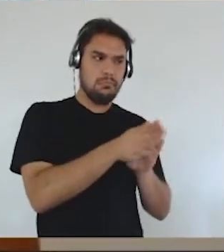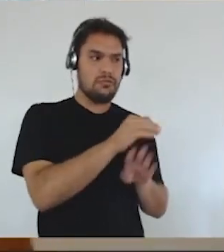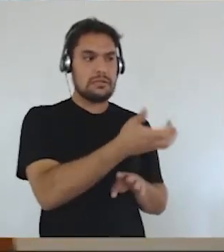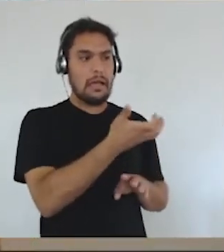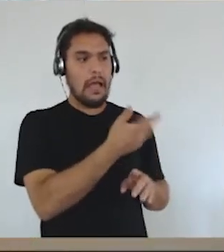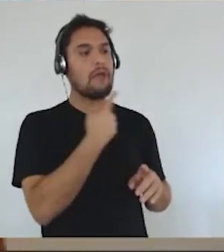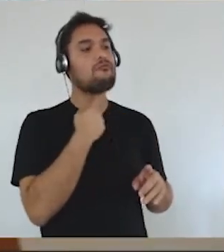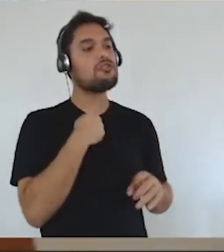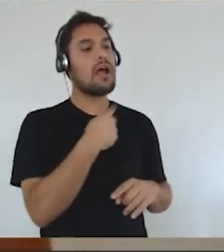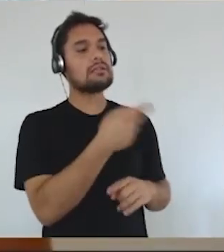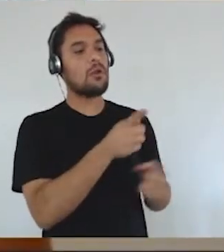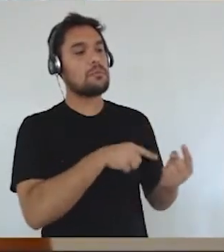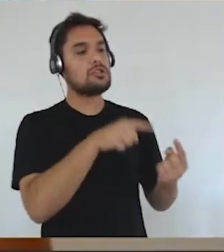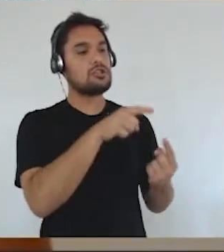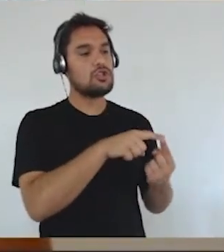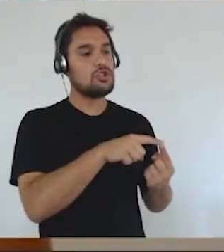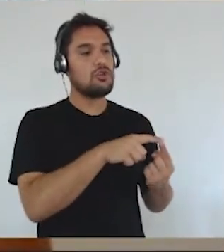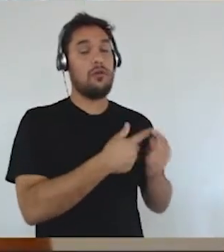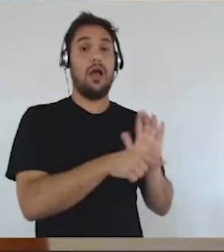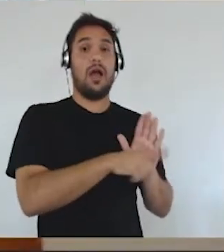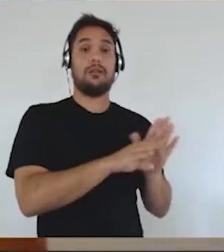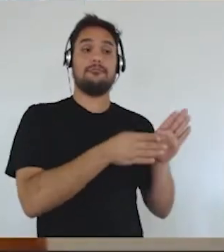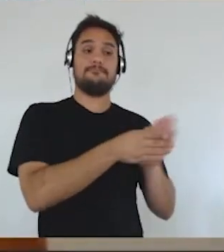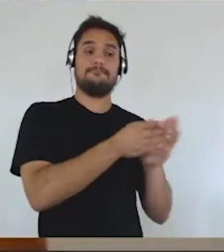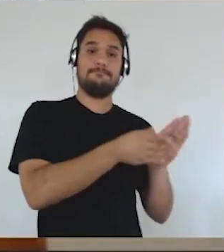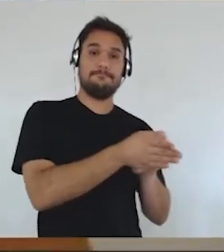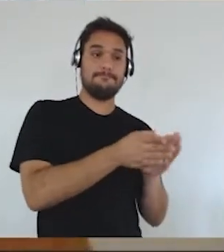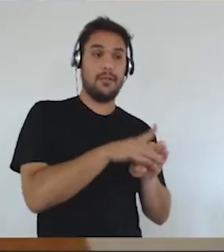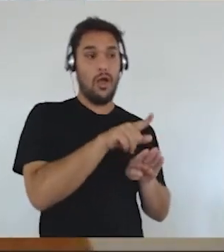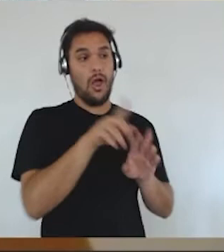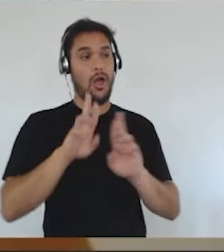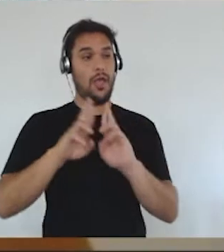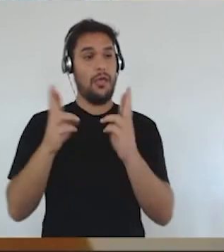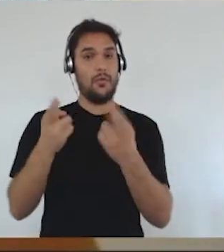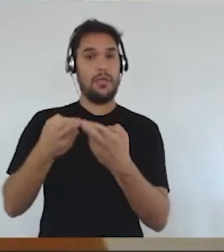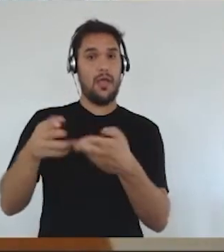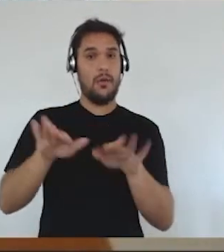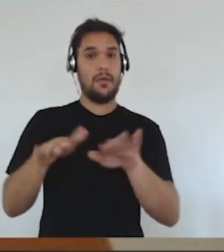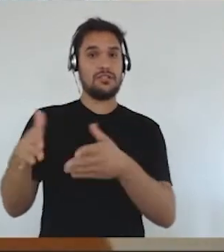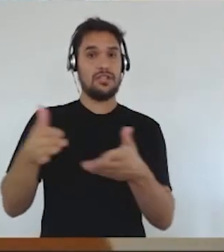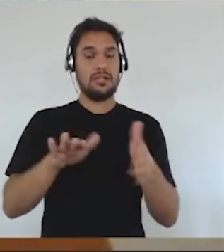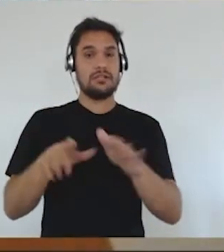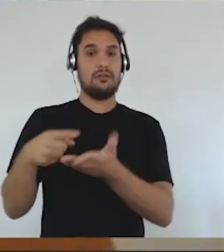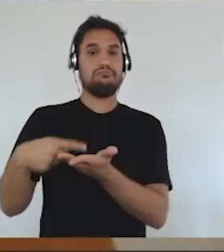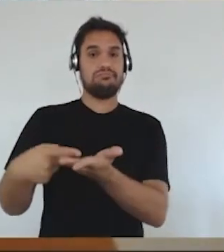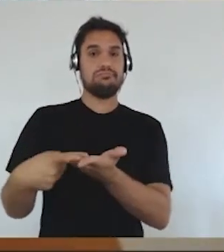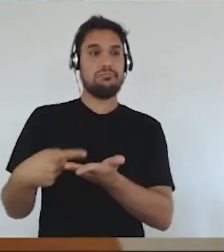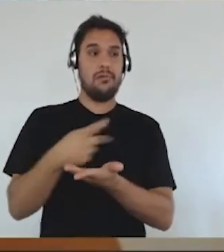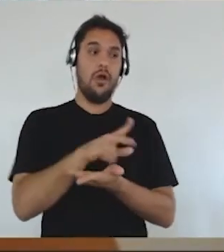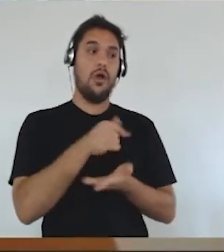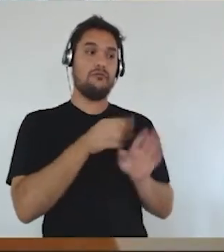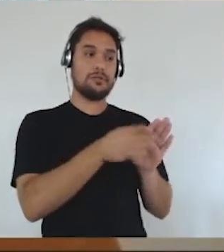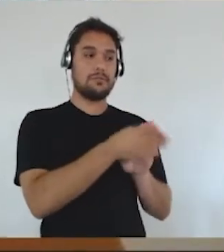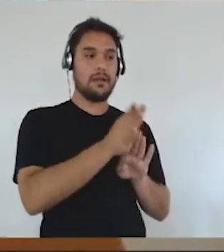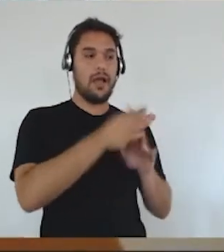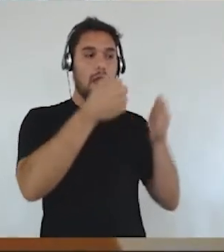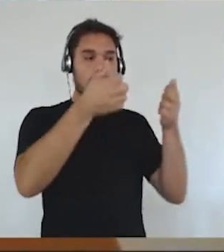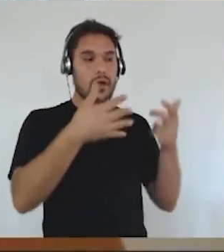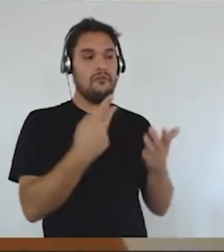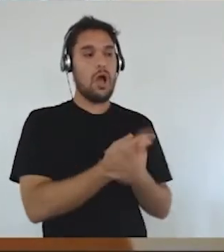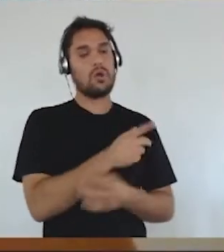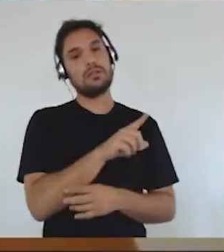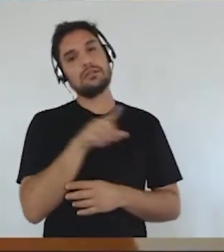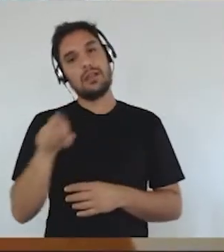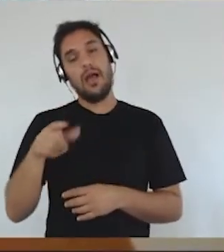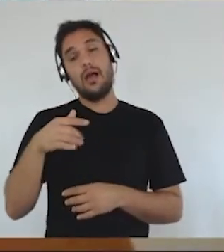desejando. Prepara para uma sessão de mediação, prepara para uma sessão de negociação. Infelizmente, nós todos aqui já